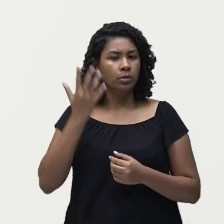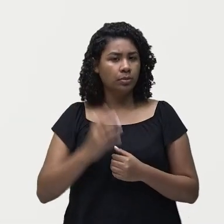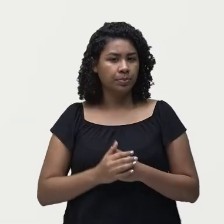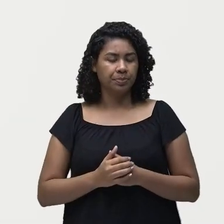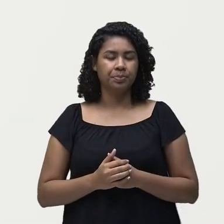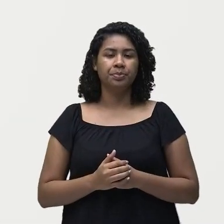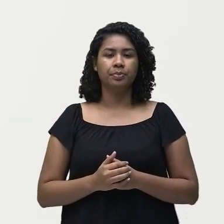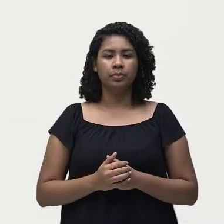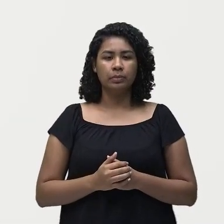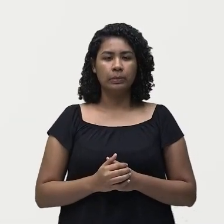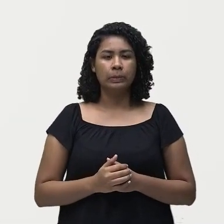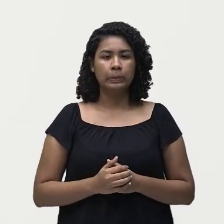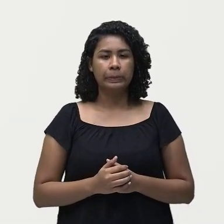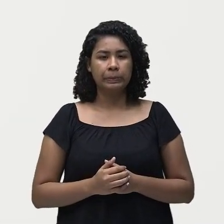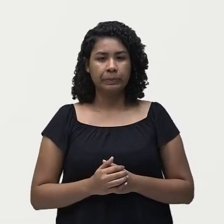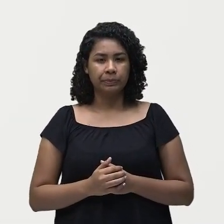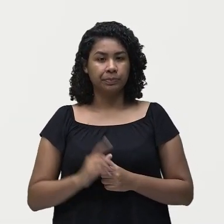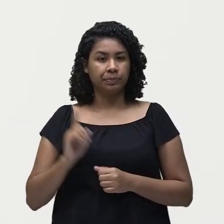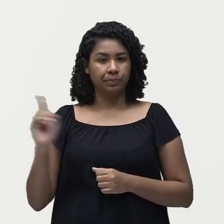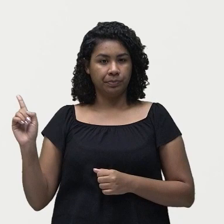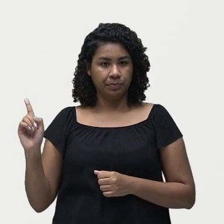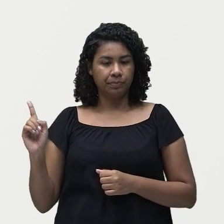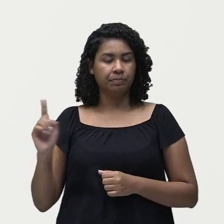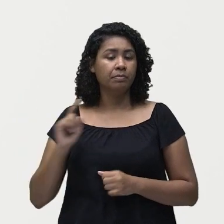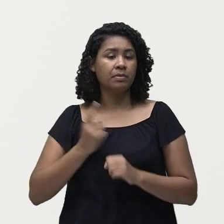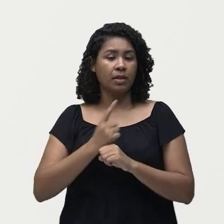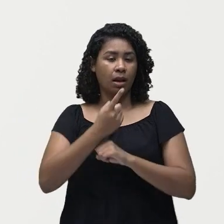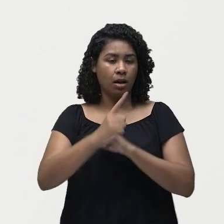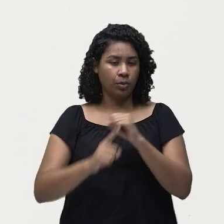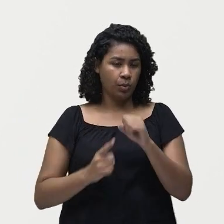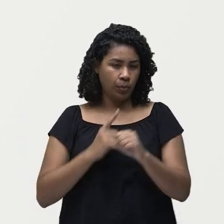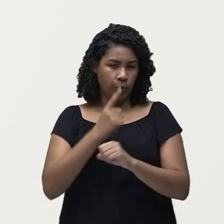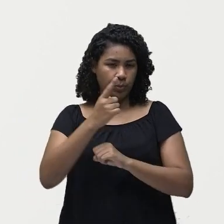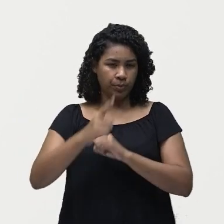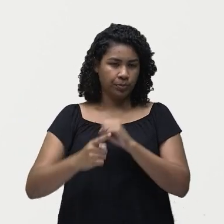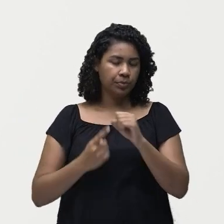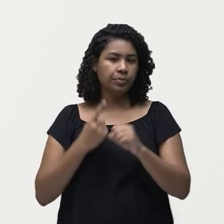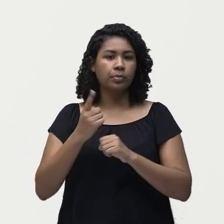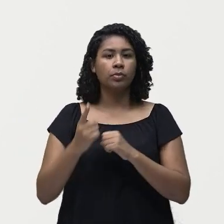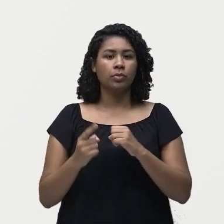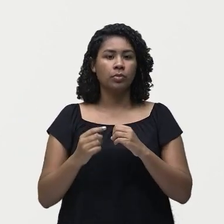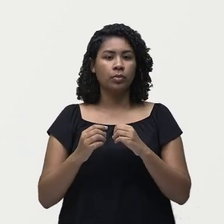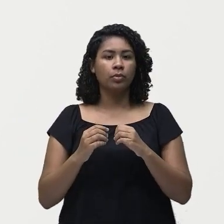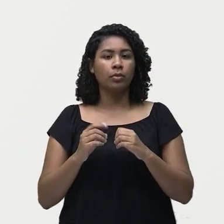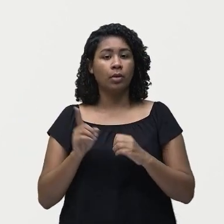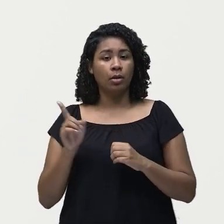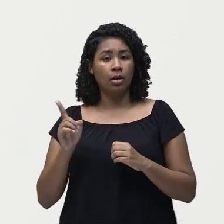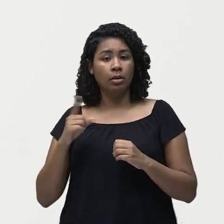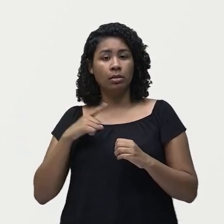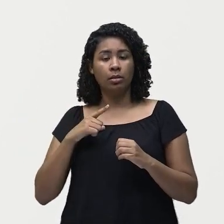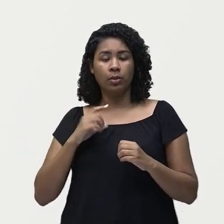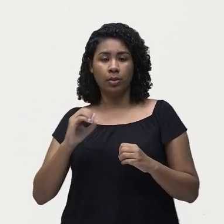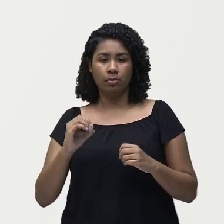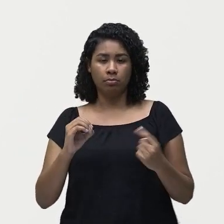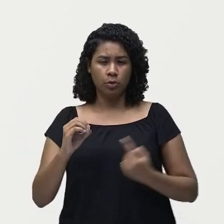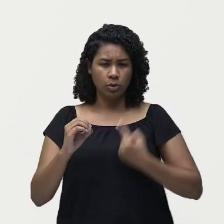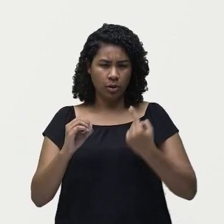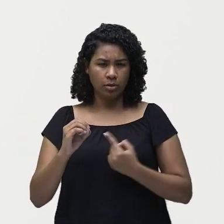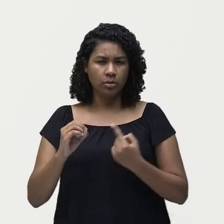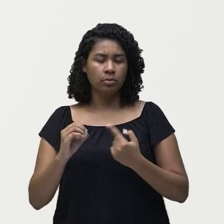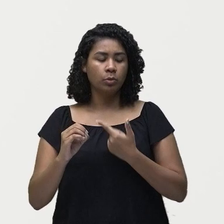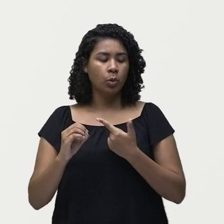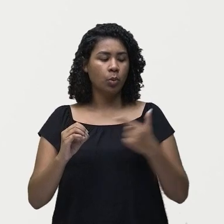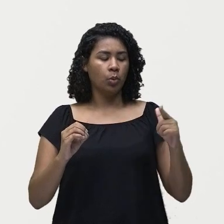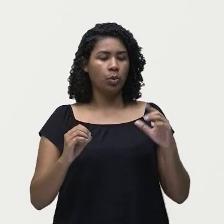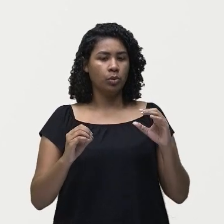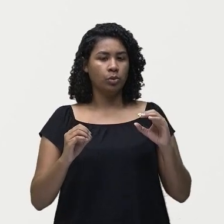só. Esse átomo de cloro livre, ele vai se unir ao ozônio. O que